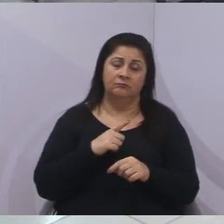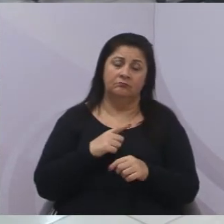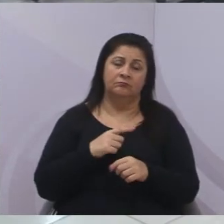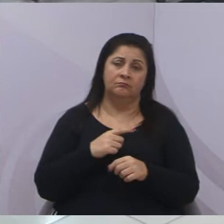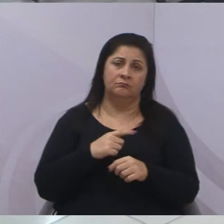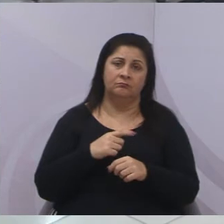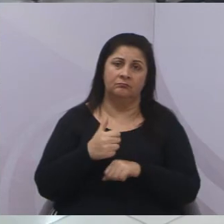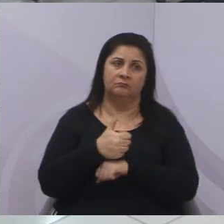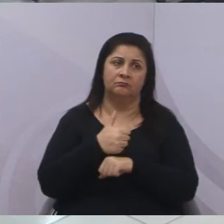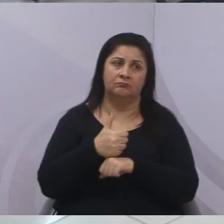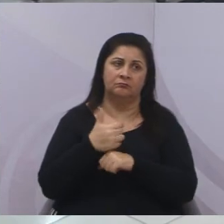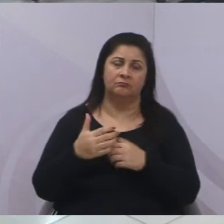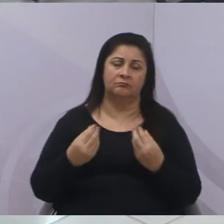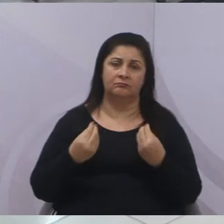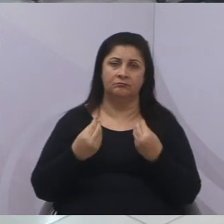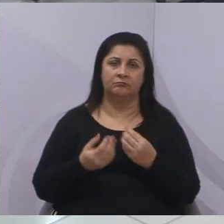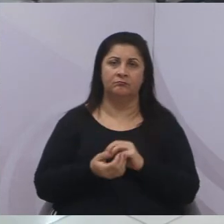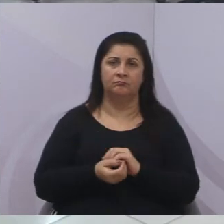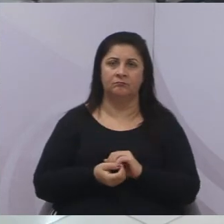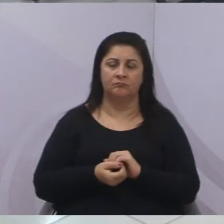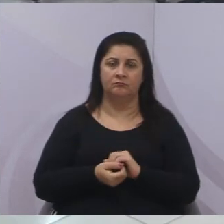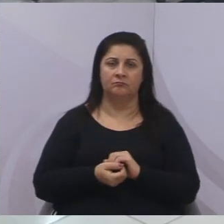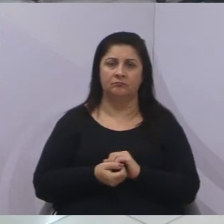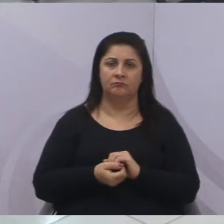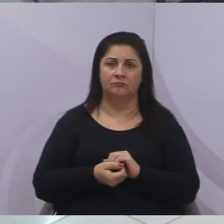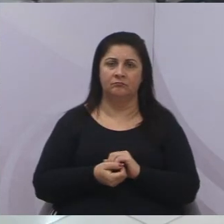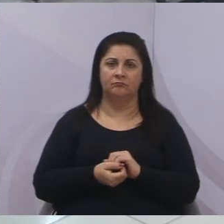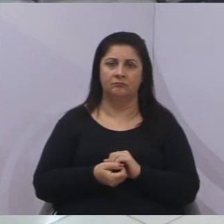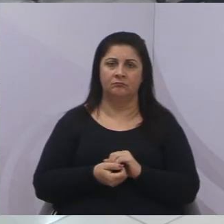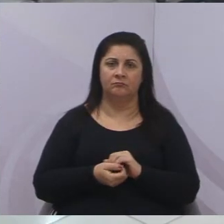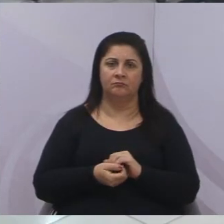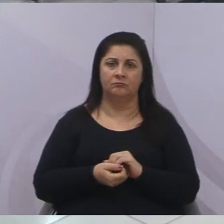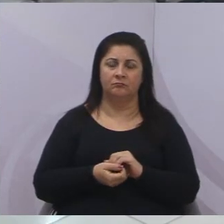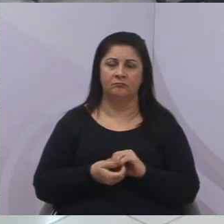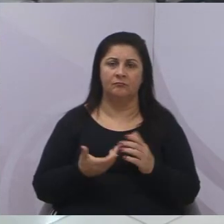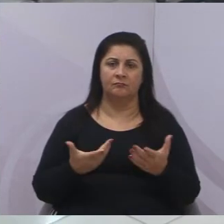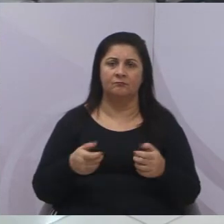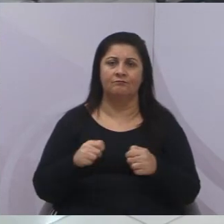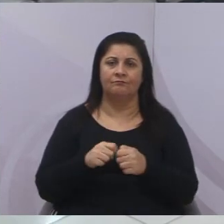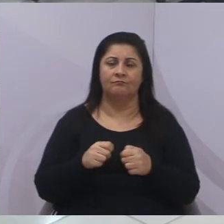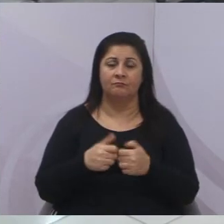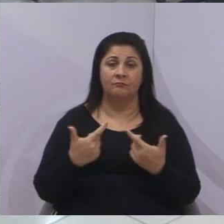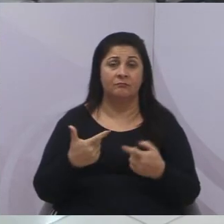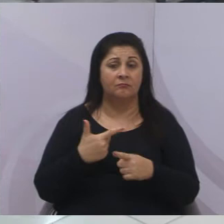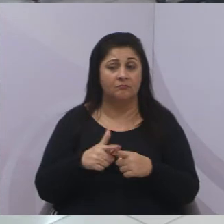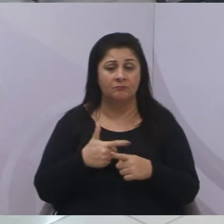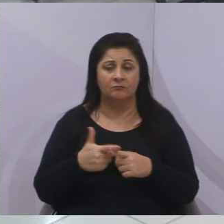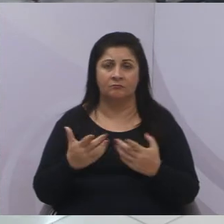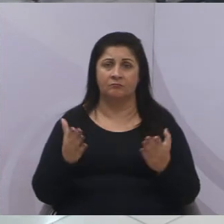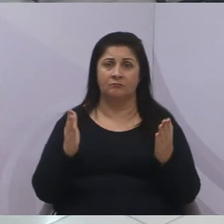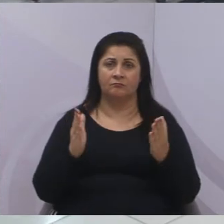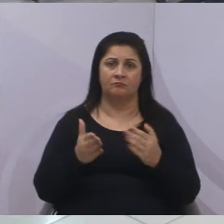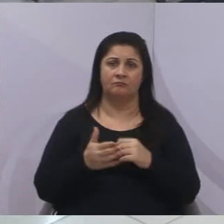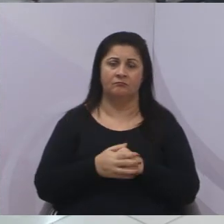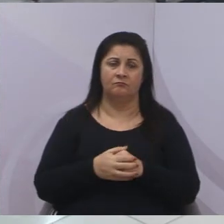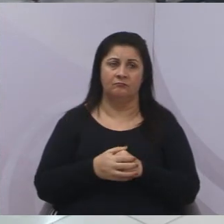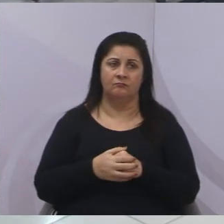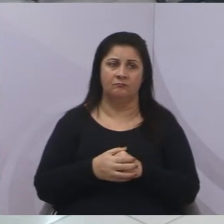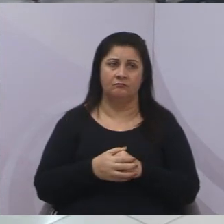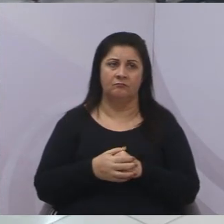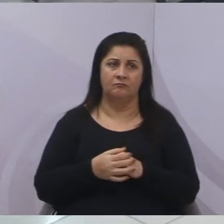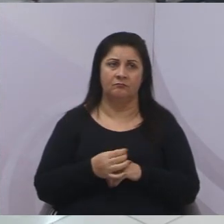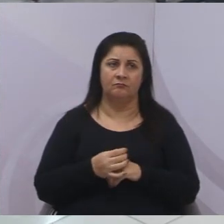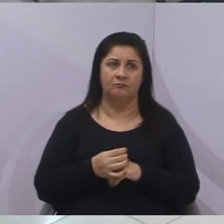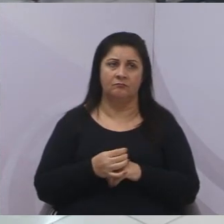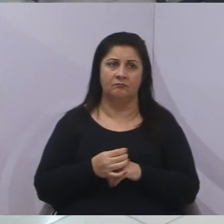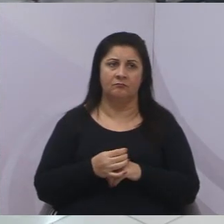Porque não dá para a gente trocar o pneu com o carro andando. Os profissionais hoje não têm condições